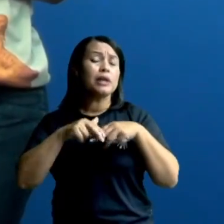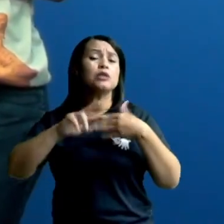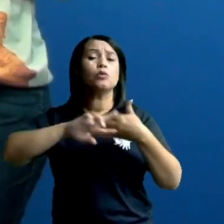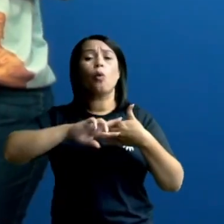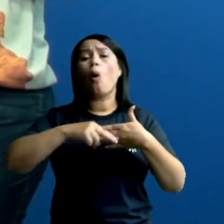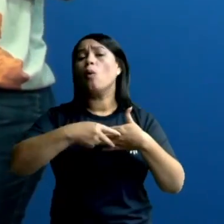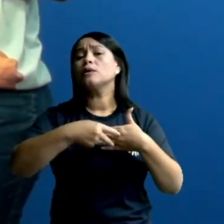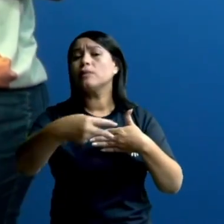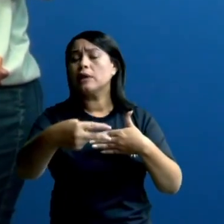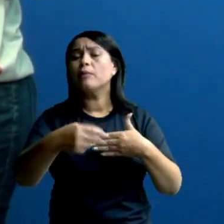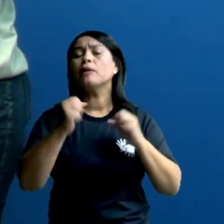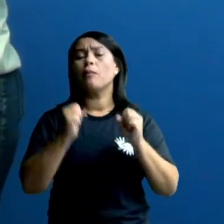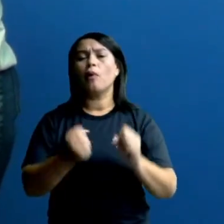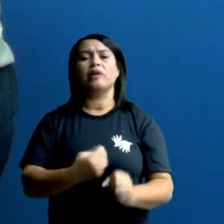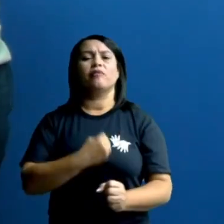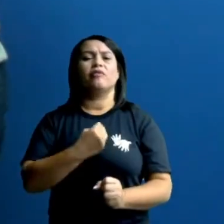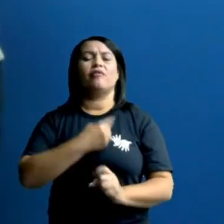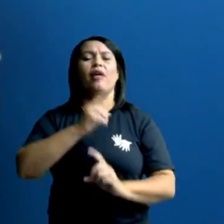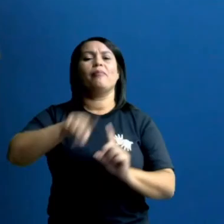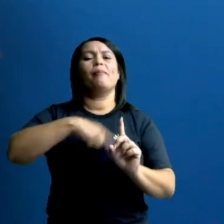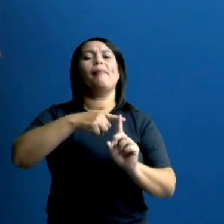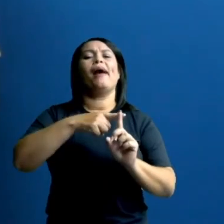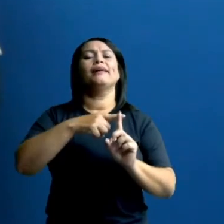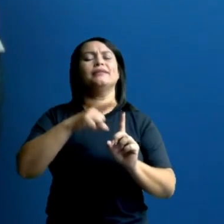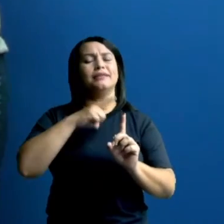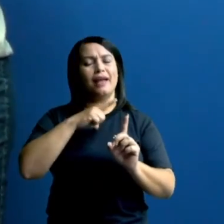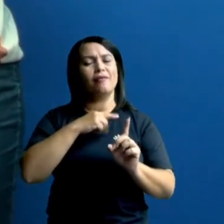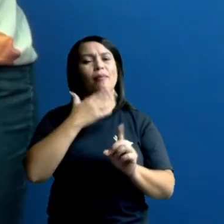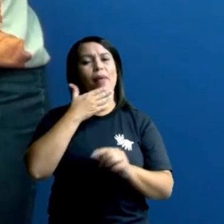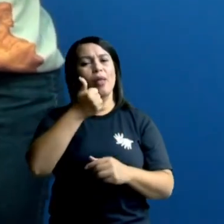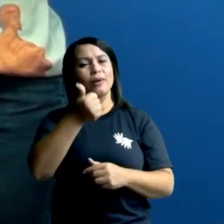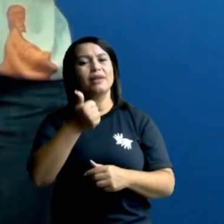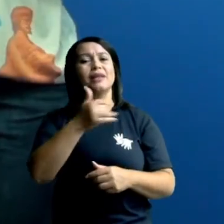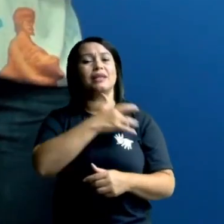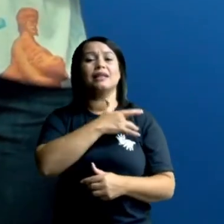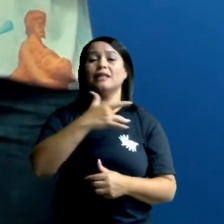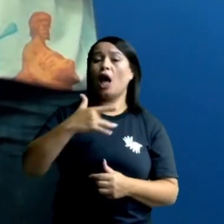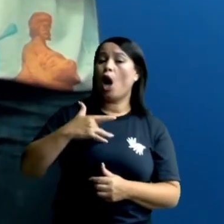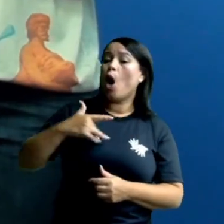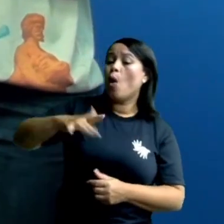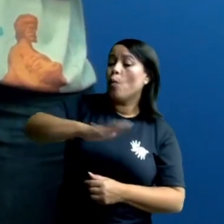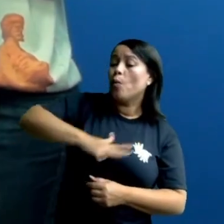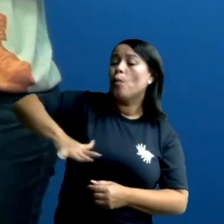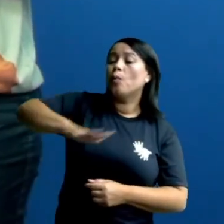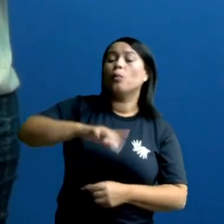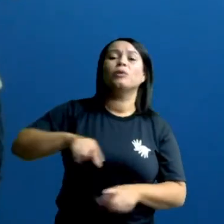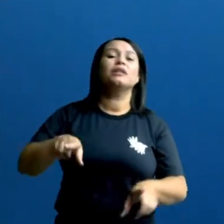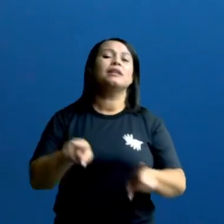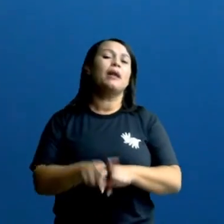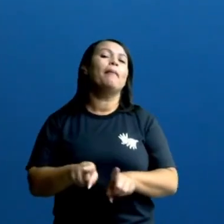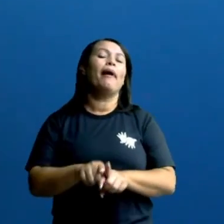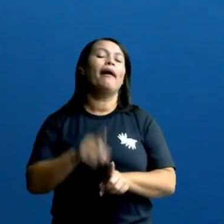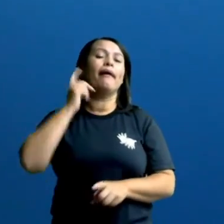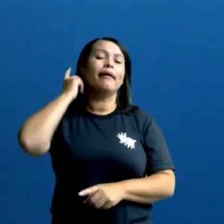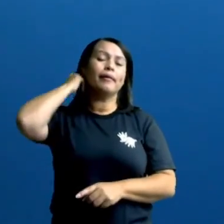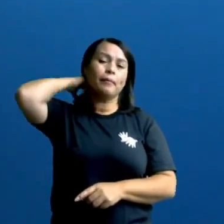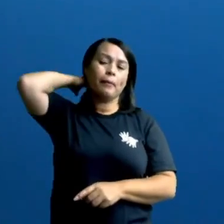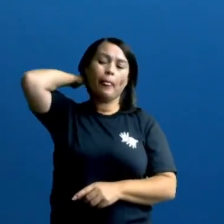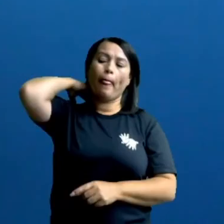consequentemente, eles podem viver mais, né? As melhorias que foram feitas na saúde, na questão